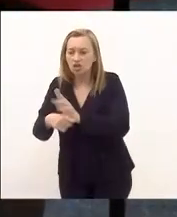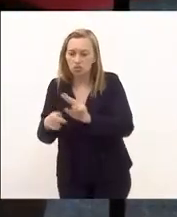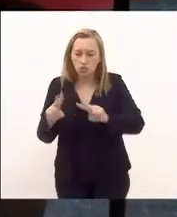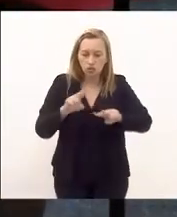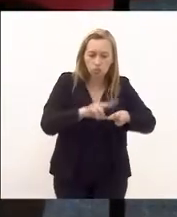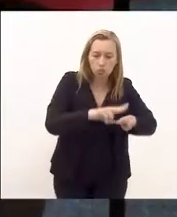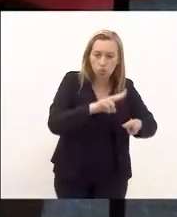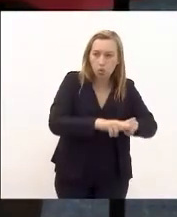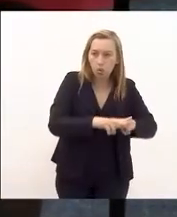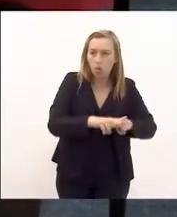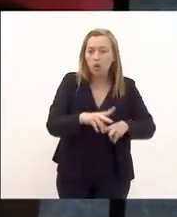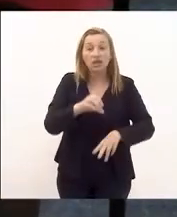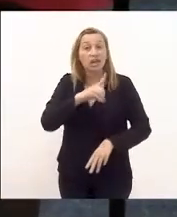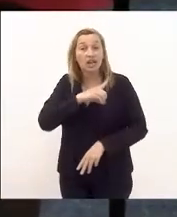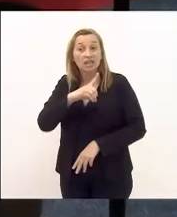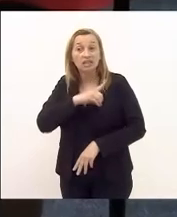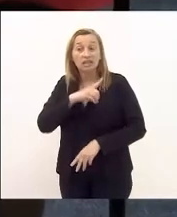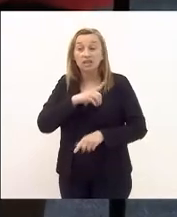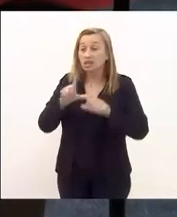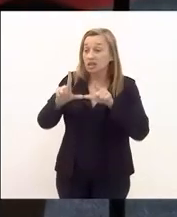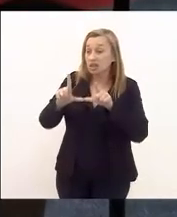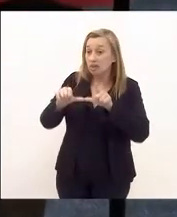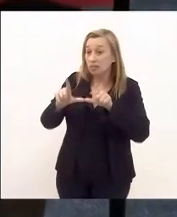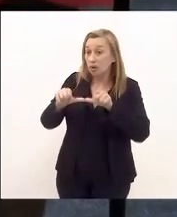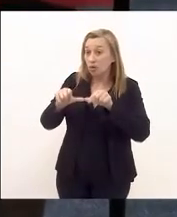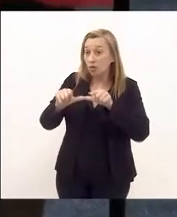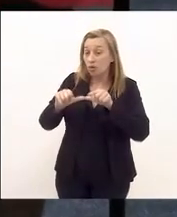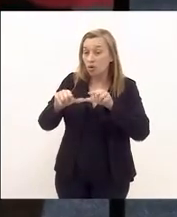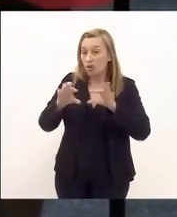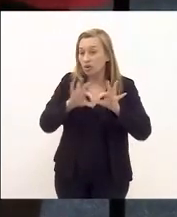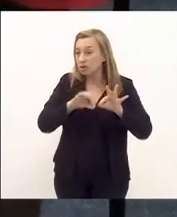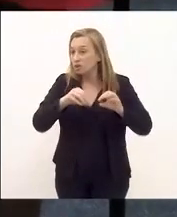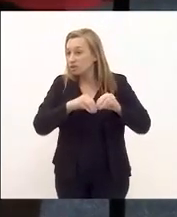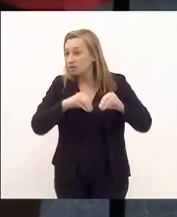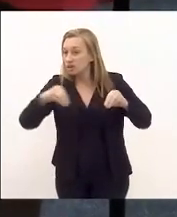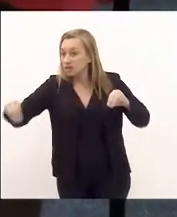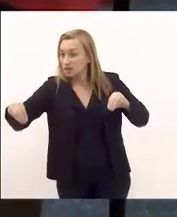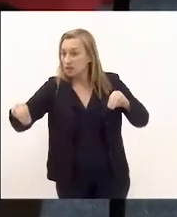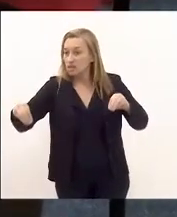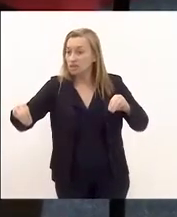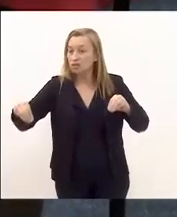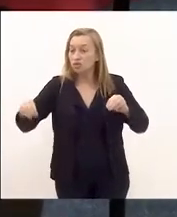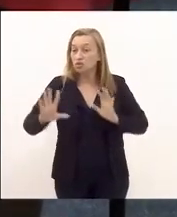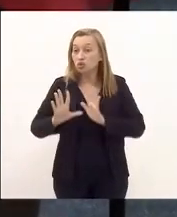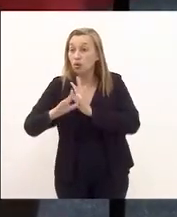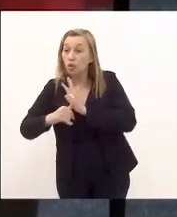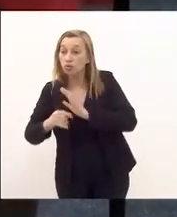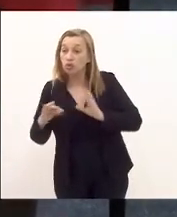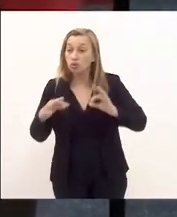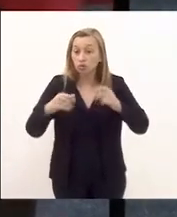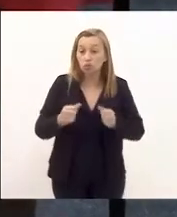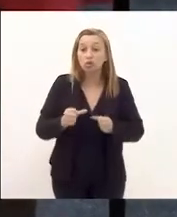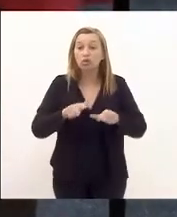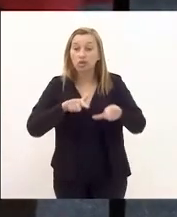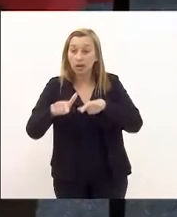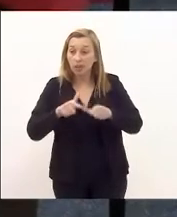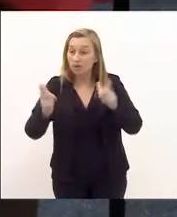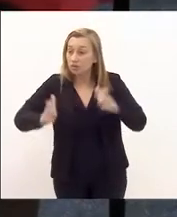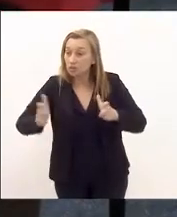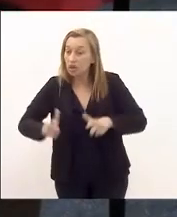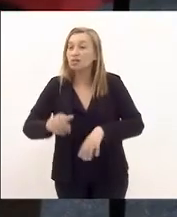a delegacia de Bangu, que faz a interlocução da lavratura dos flagrantes que possam ocorrer dentro do